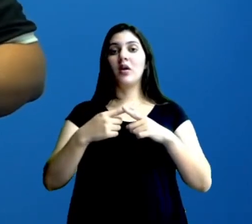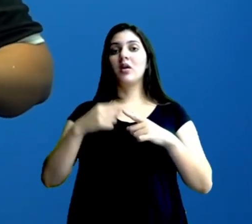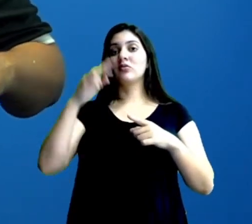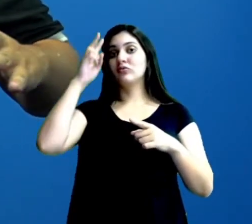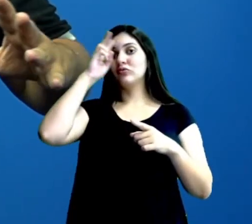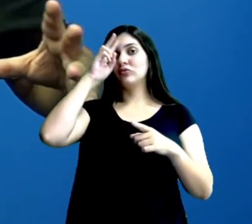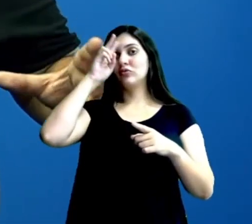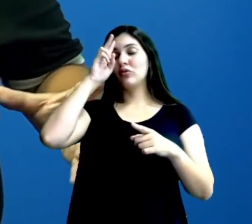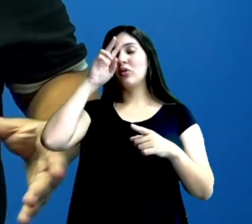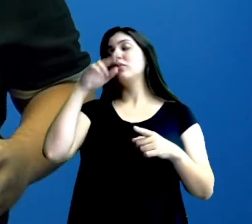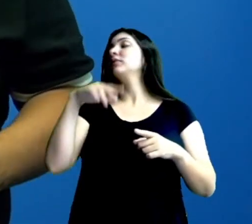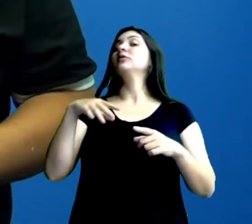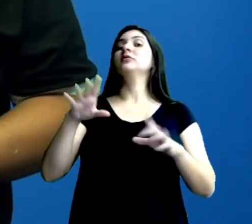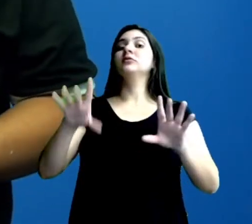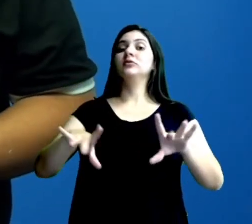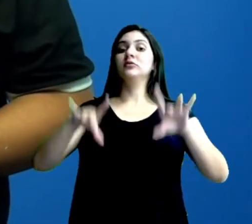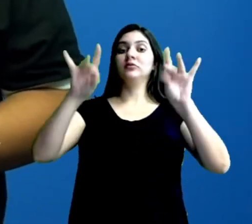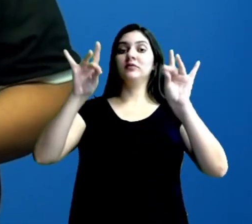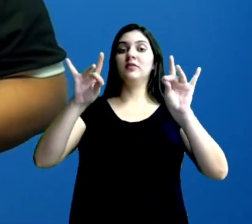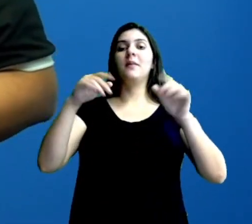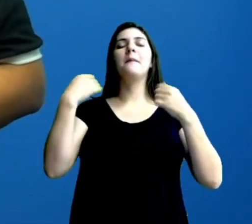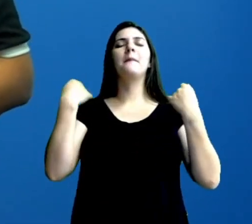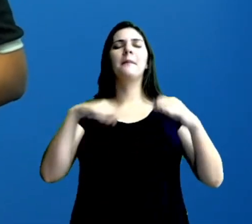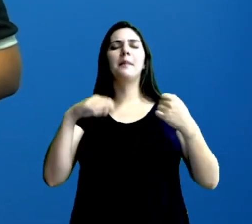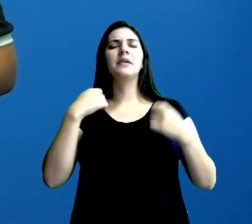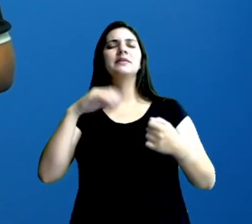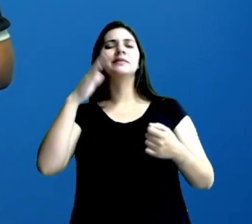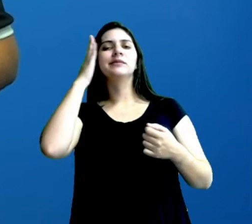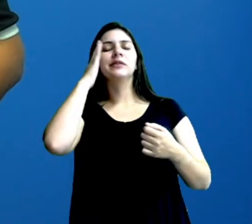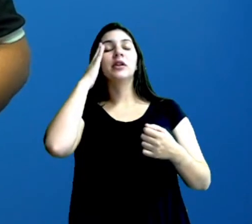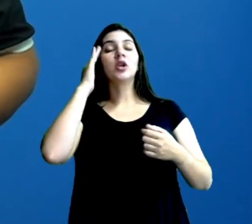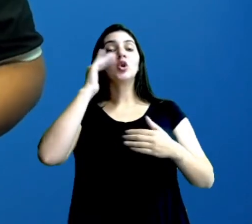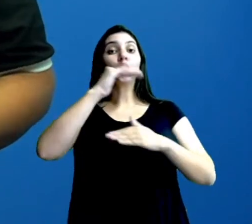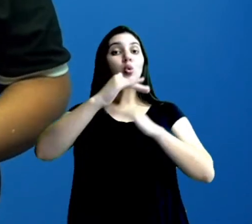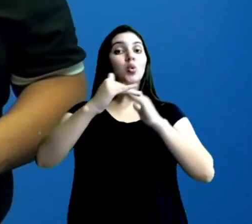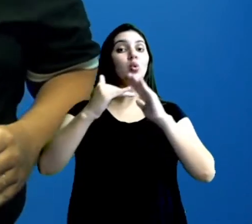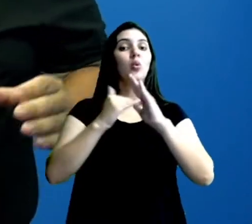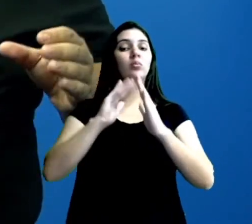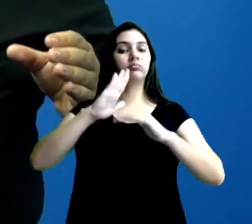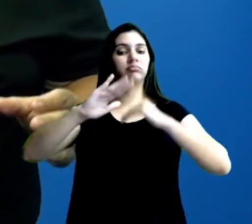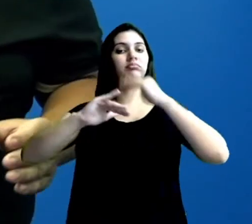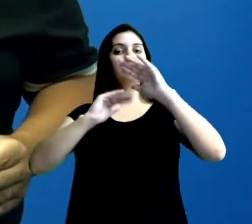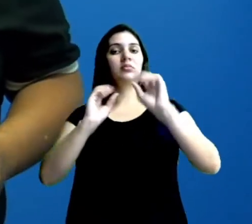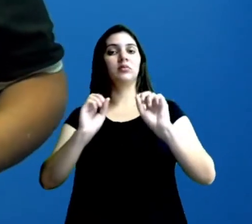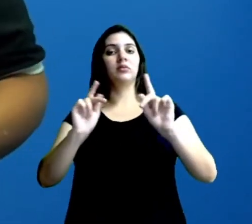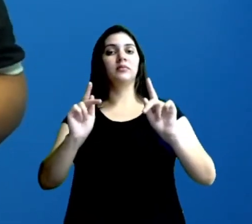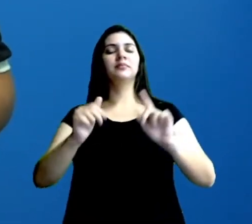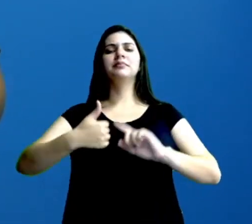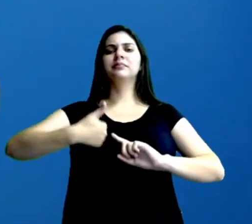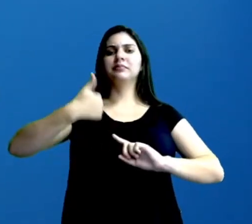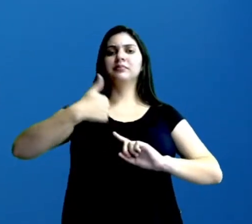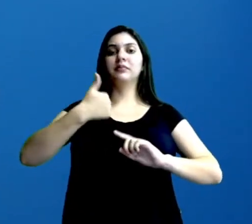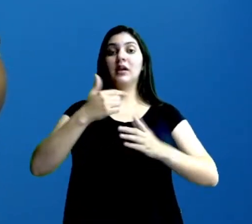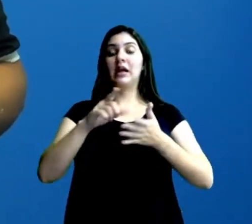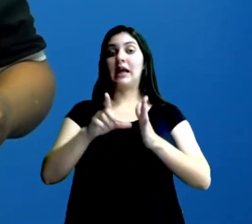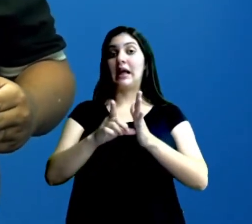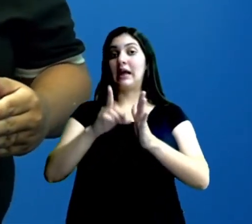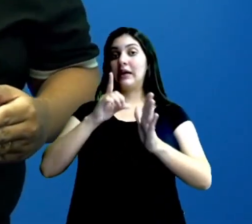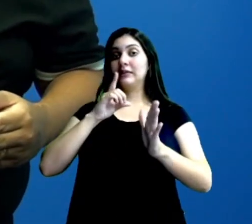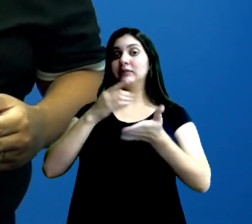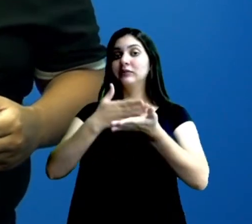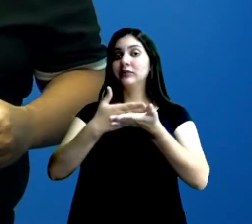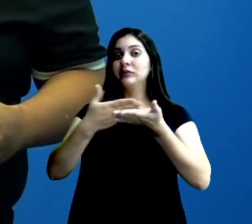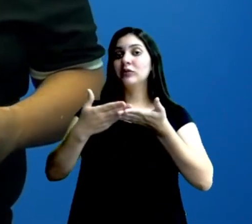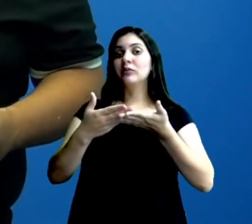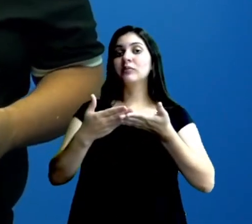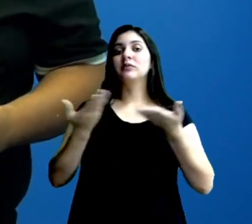realmente a gente precisa entender todo o processo, tá bom? Vamos lá? Primeiramente, antes de começar o